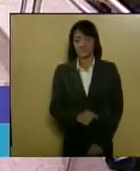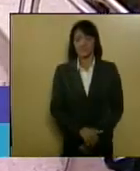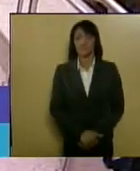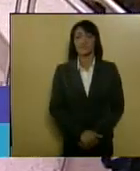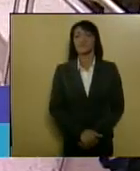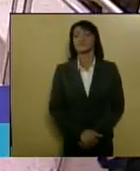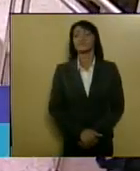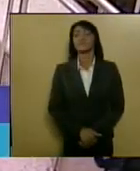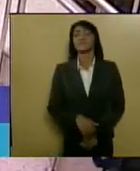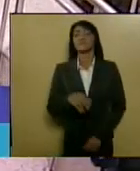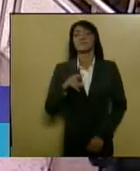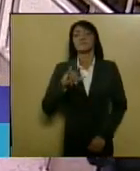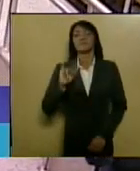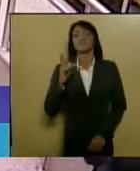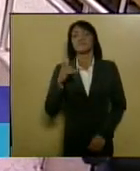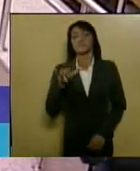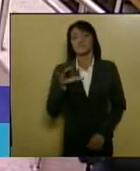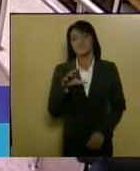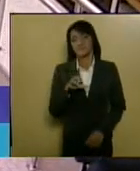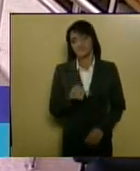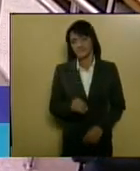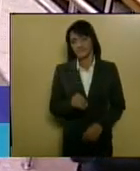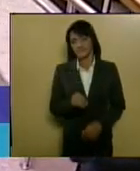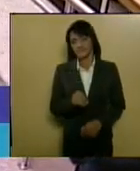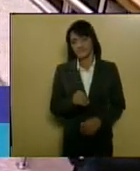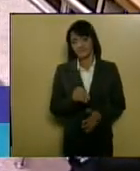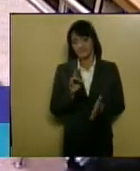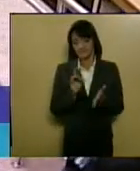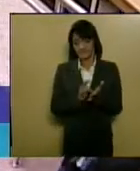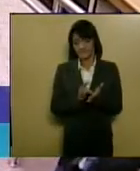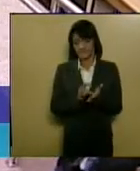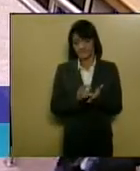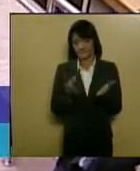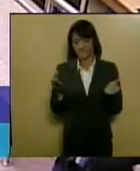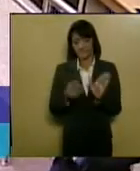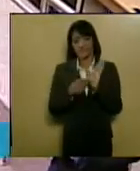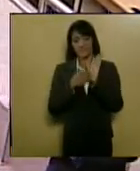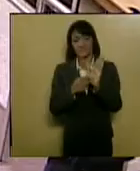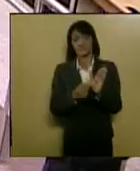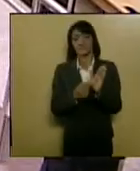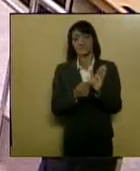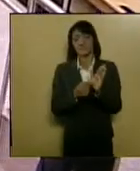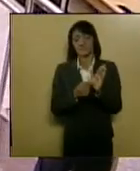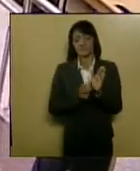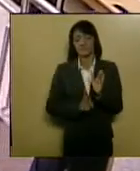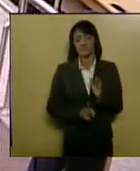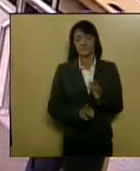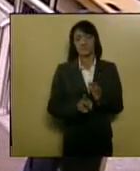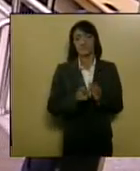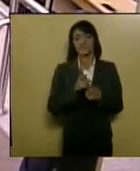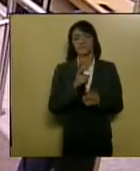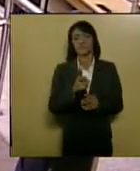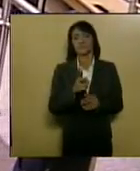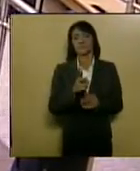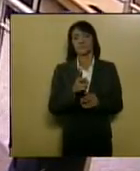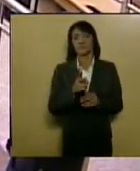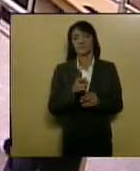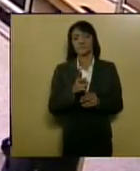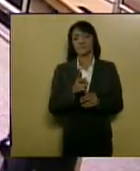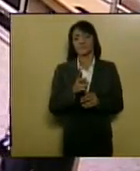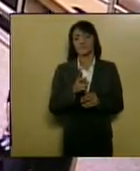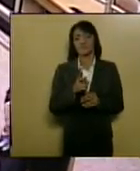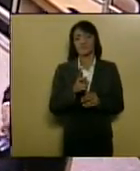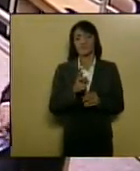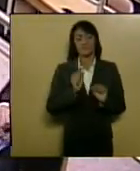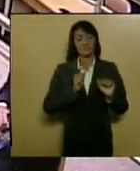No pinheiro que entremeia seu distintivo está simbolizada a perseverança e a constância no cumprimento de